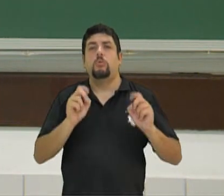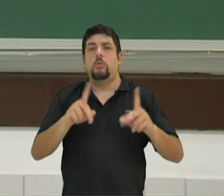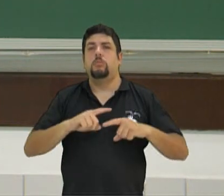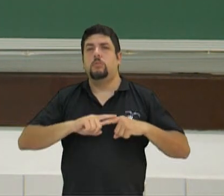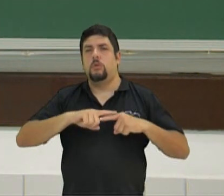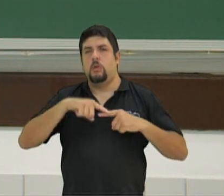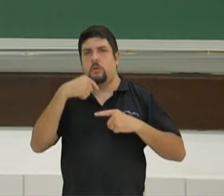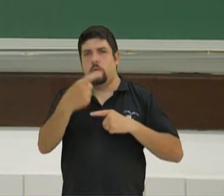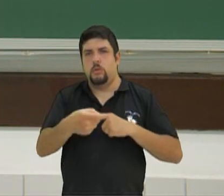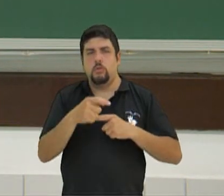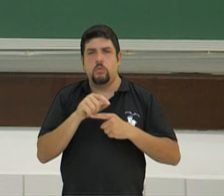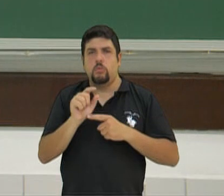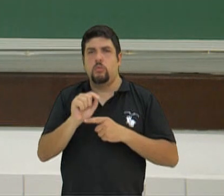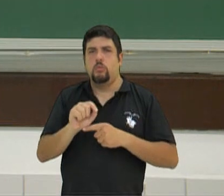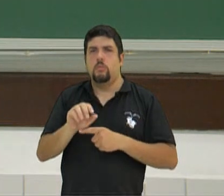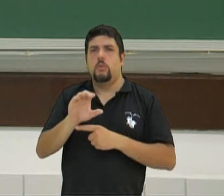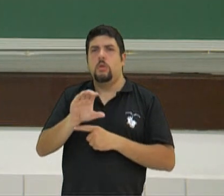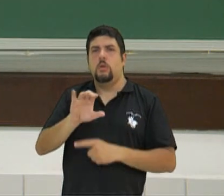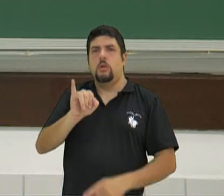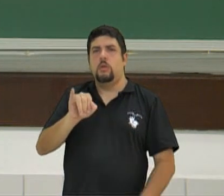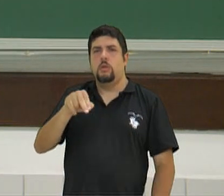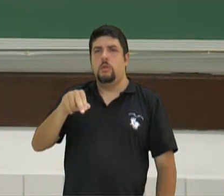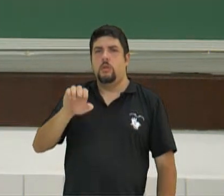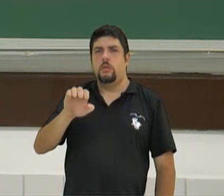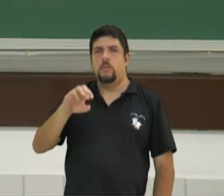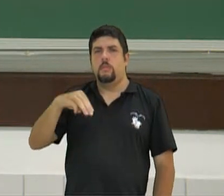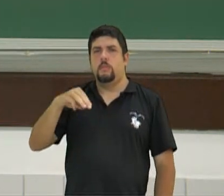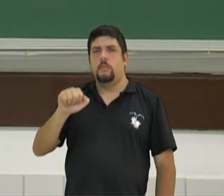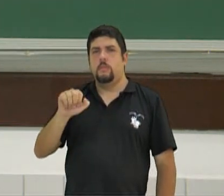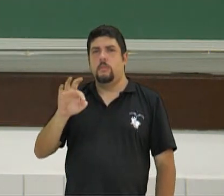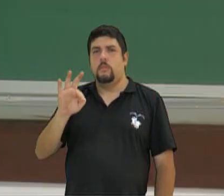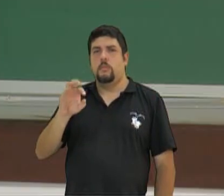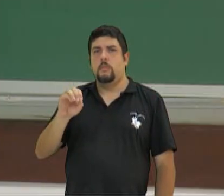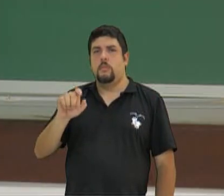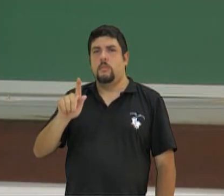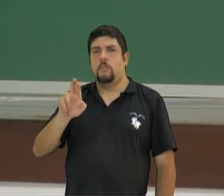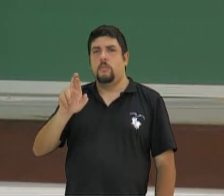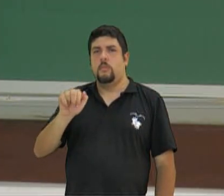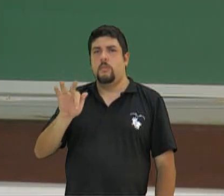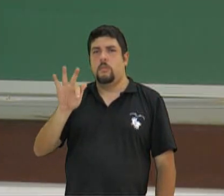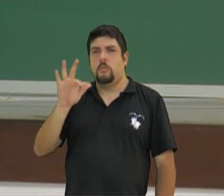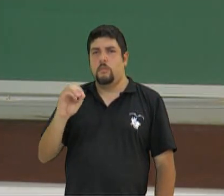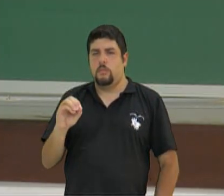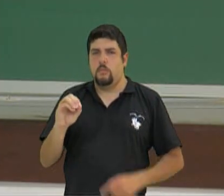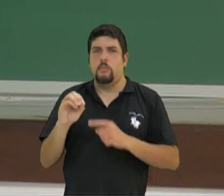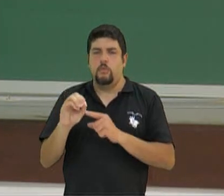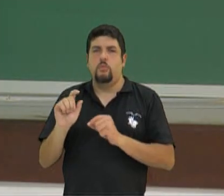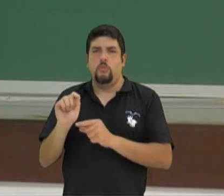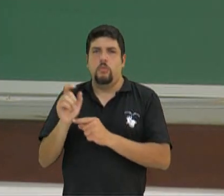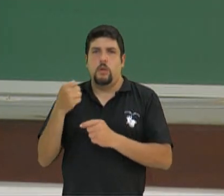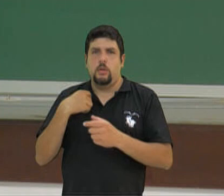né, o cinematógrafo, daí que surgiu, né, o grande